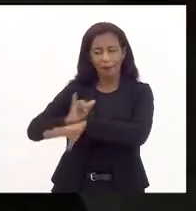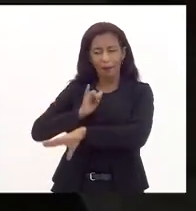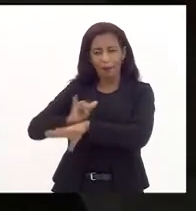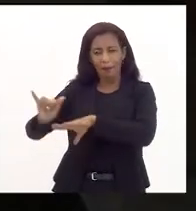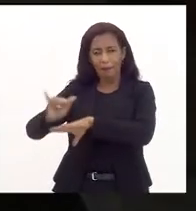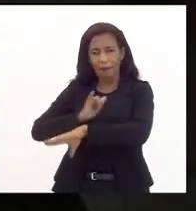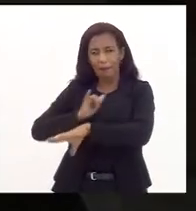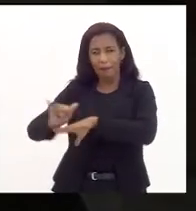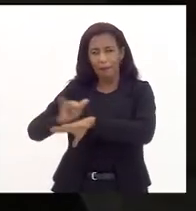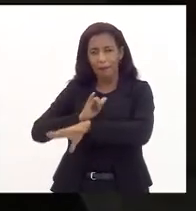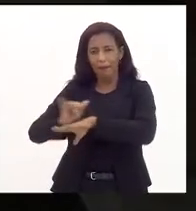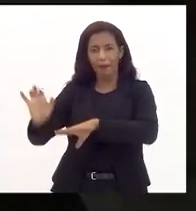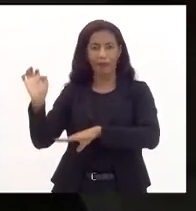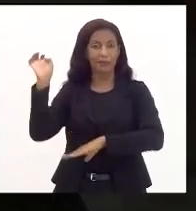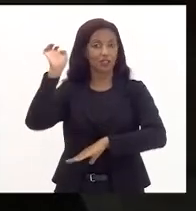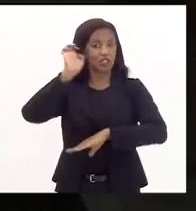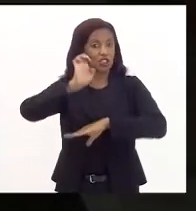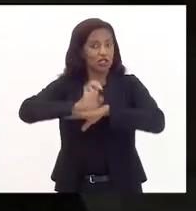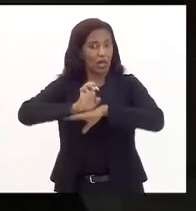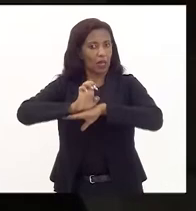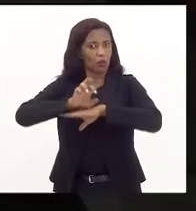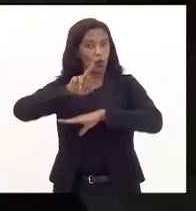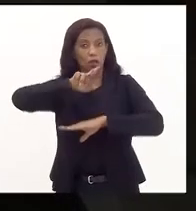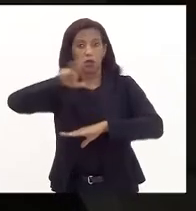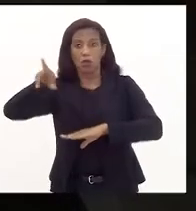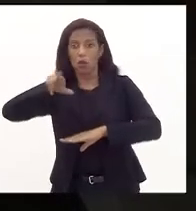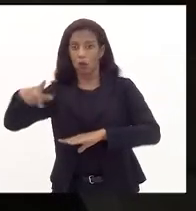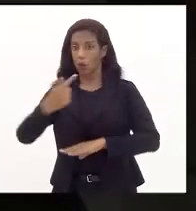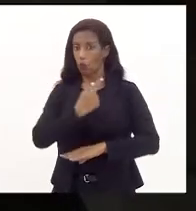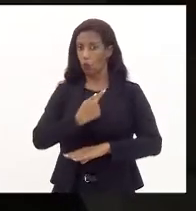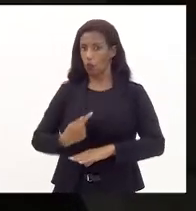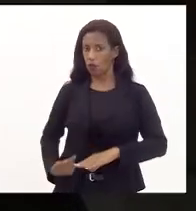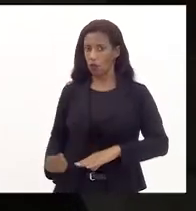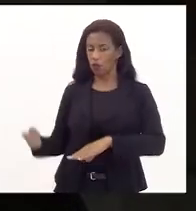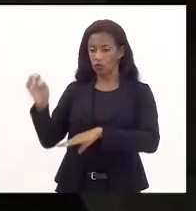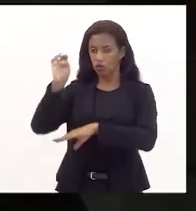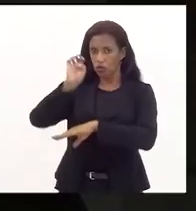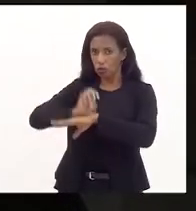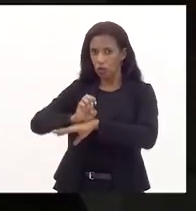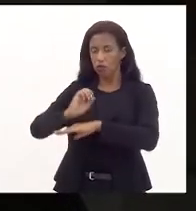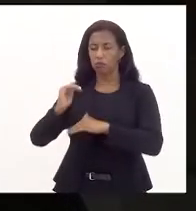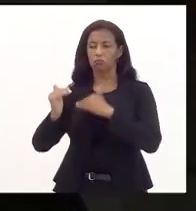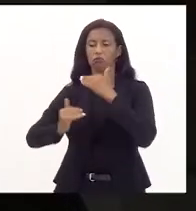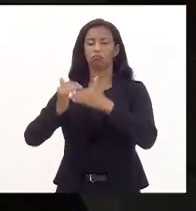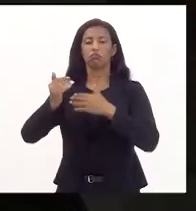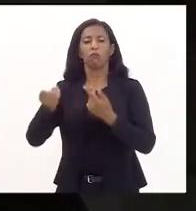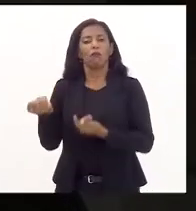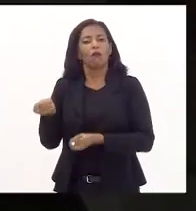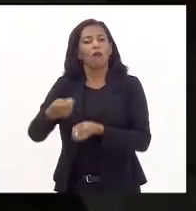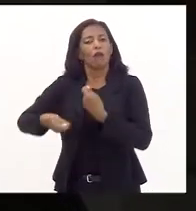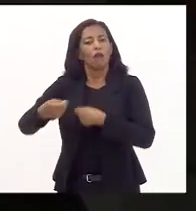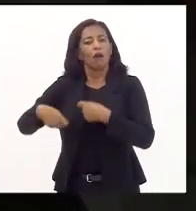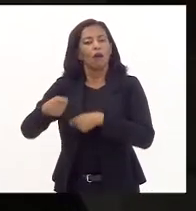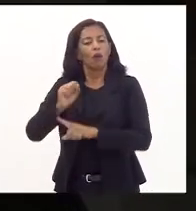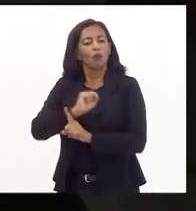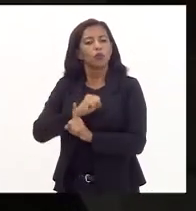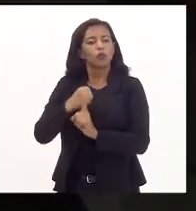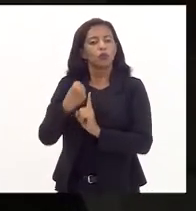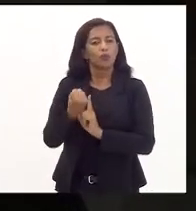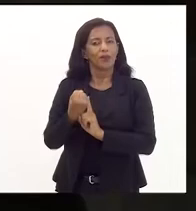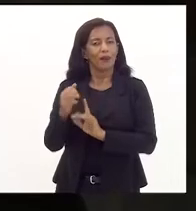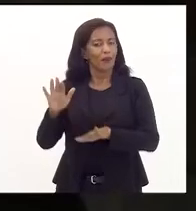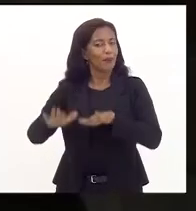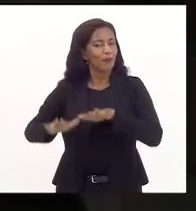de Estado, não de governo, de Estado, de desenvolvimento econômico e social, pelo